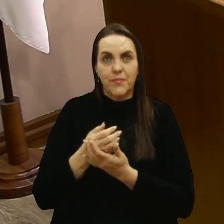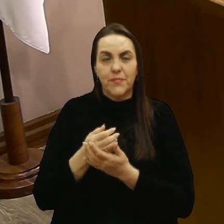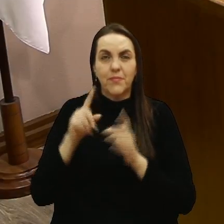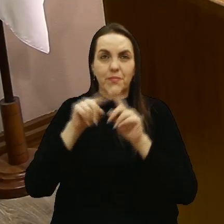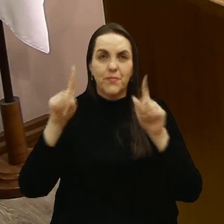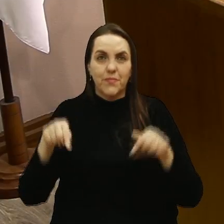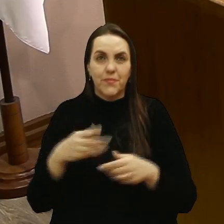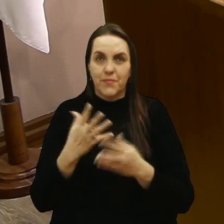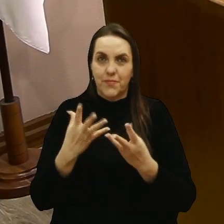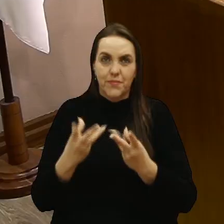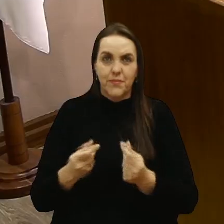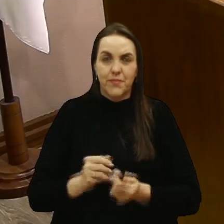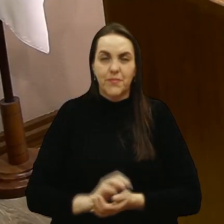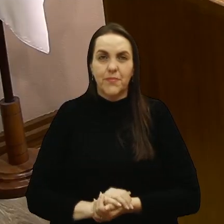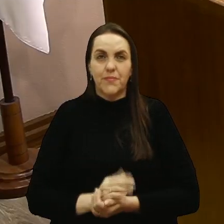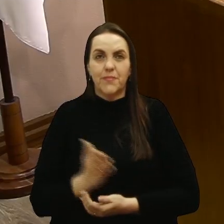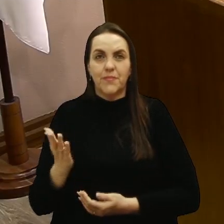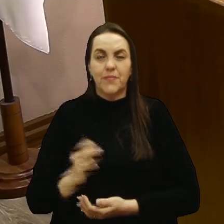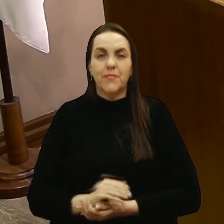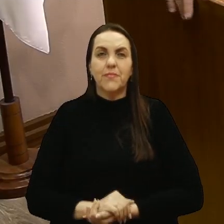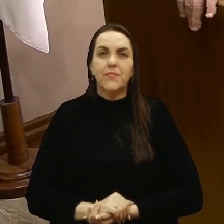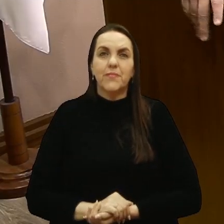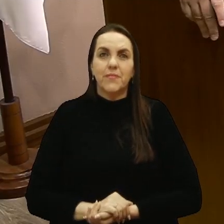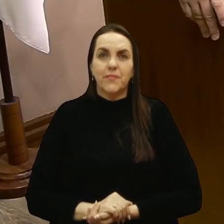e nossos servidores.